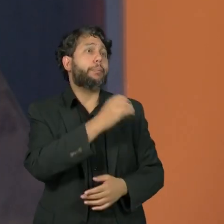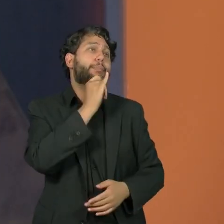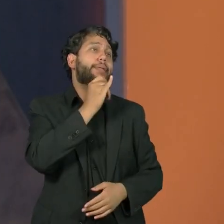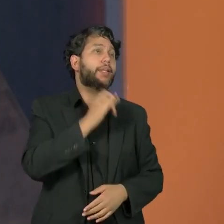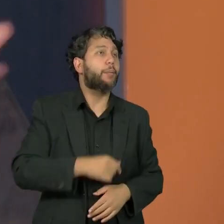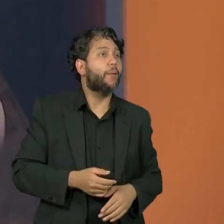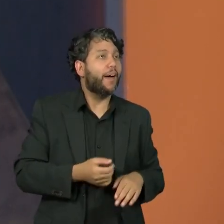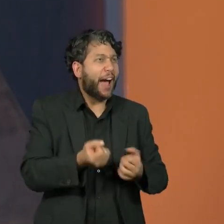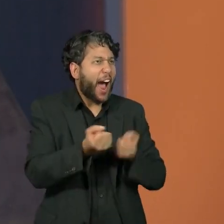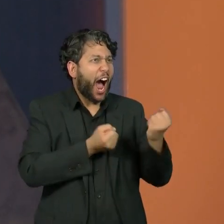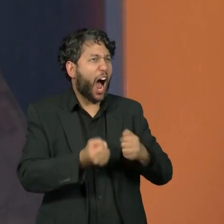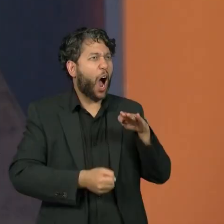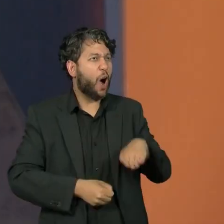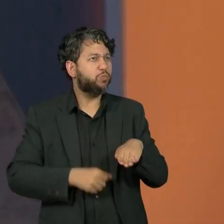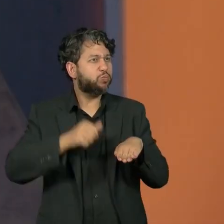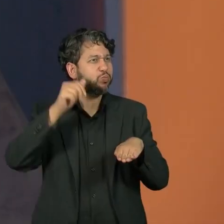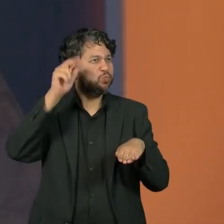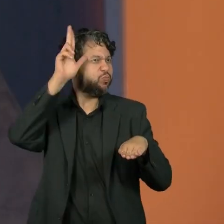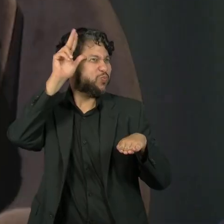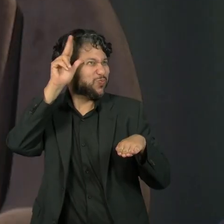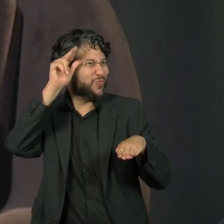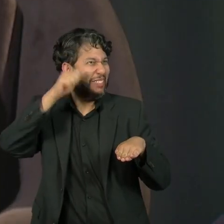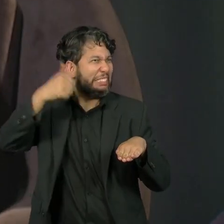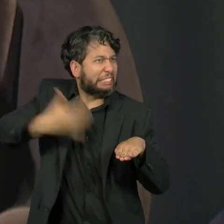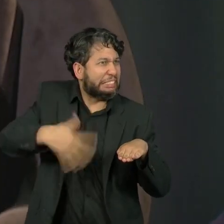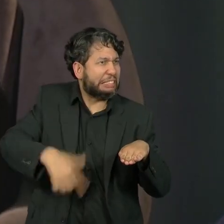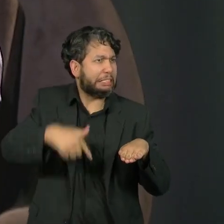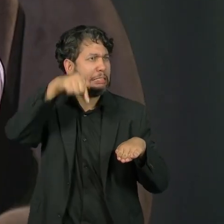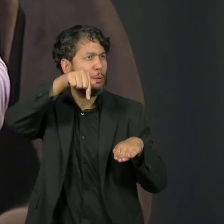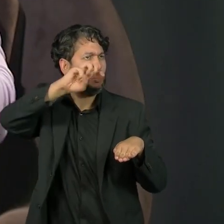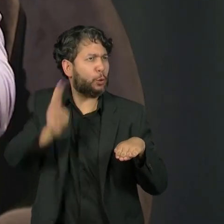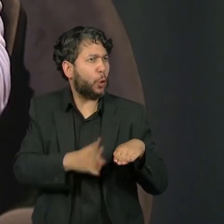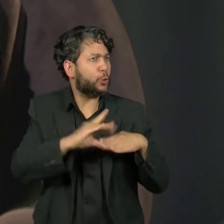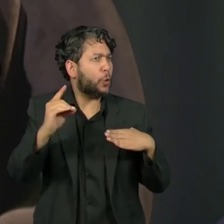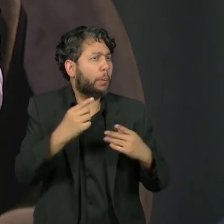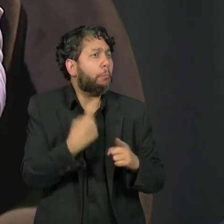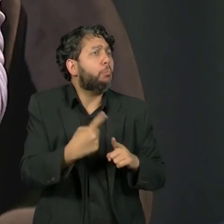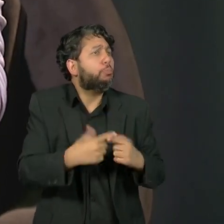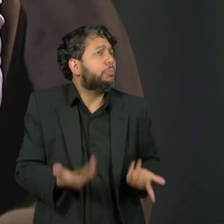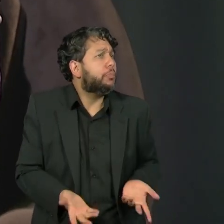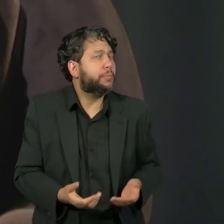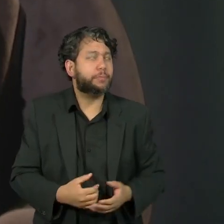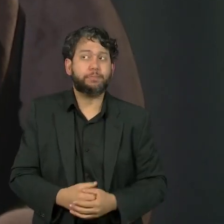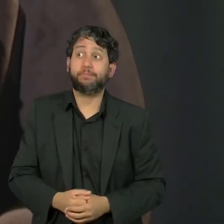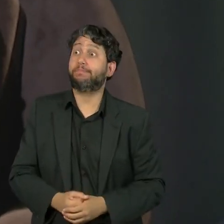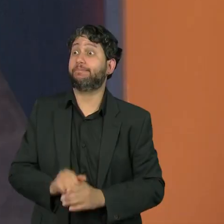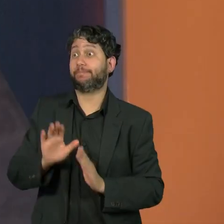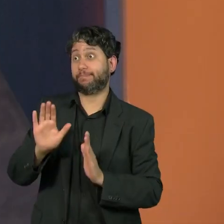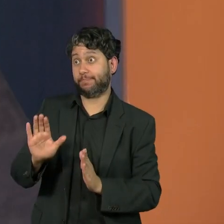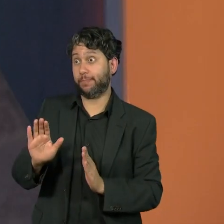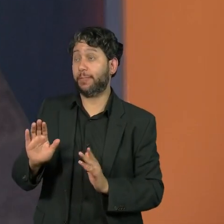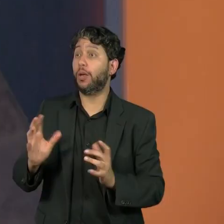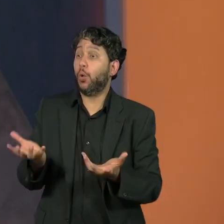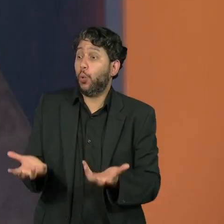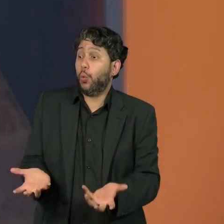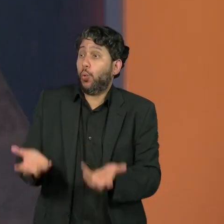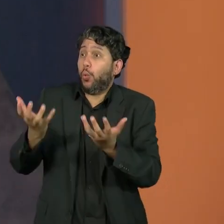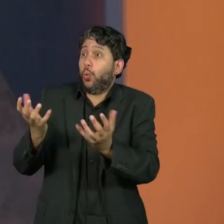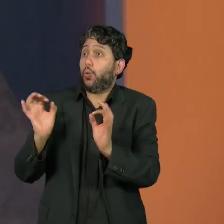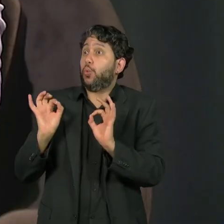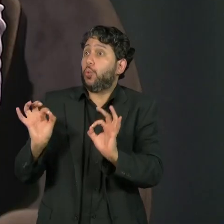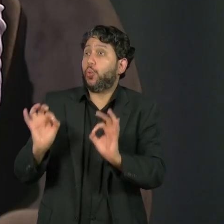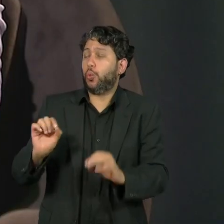de 7 milhões de dólares? Existem diferentes significados para cada pessoa do que é o luxo.